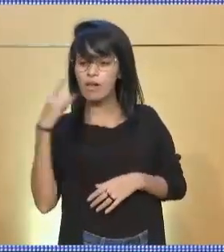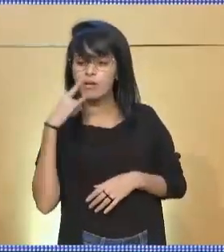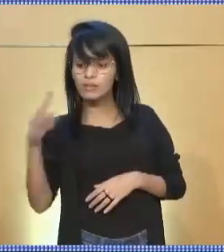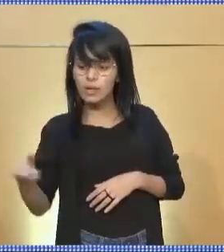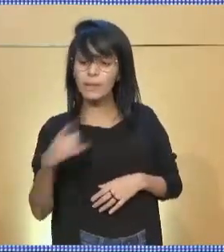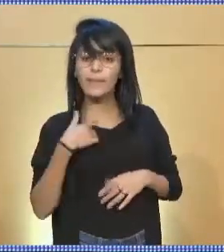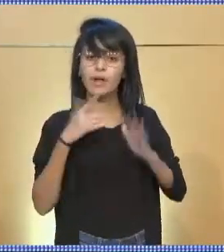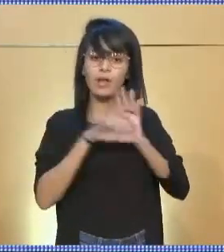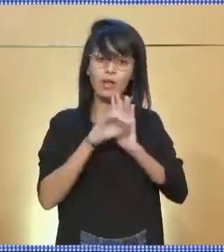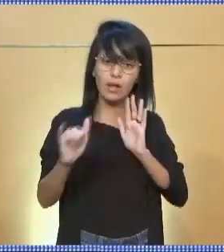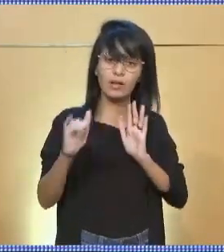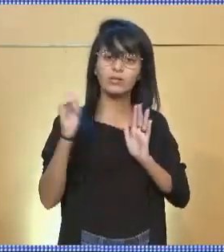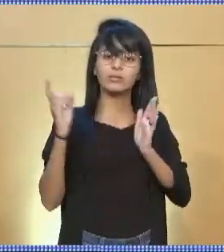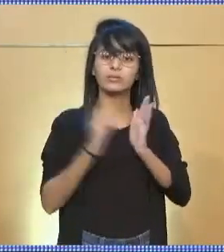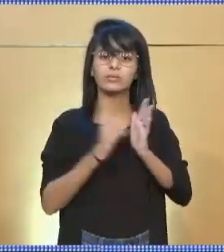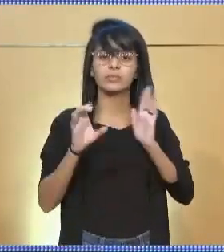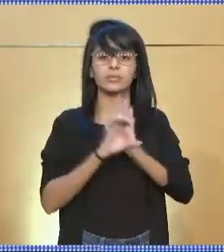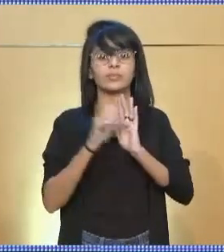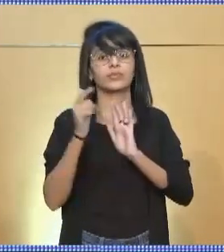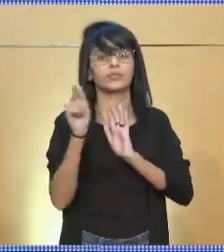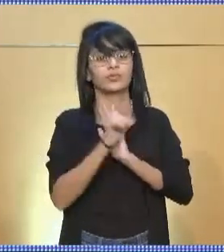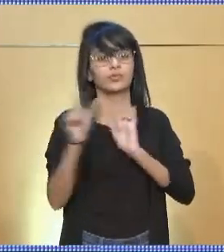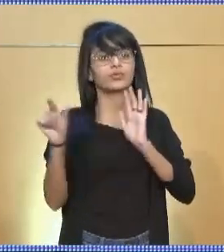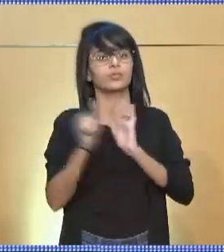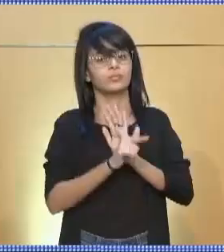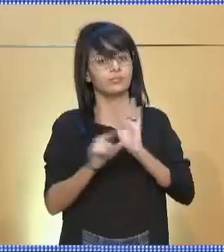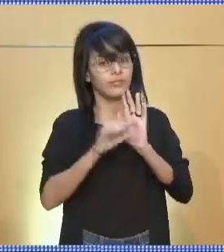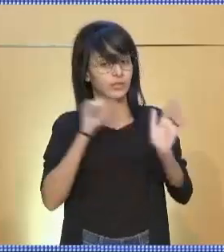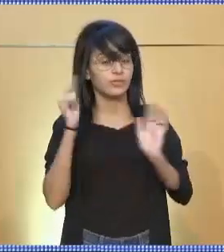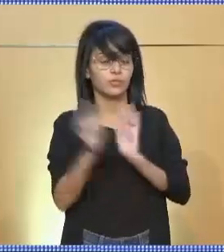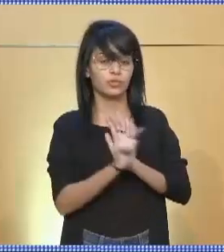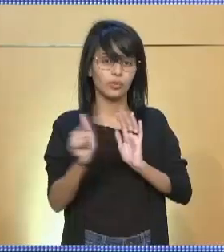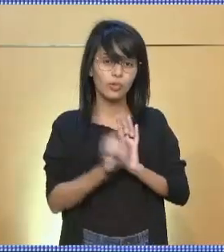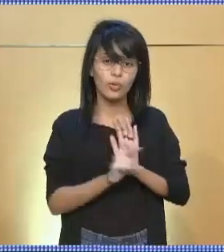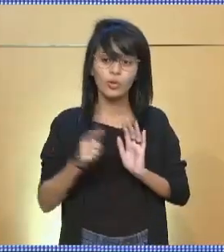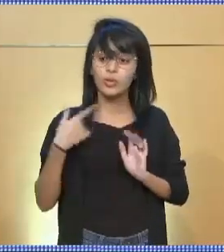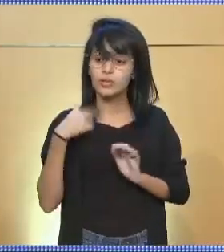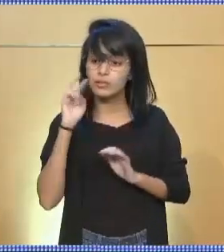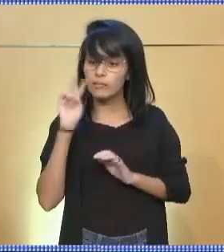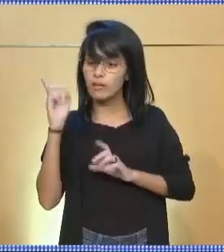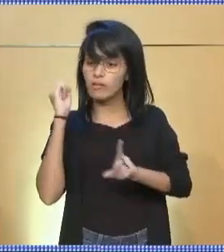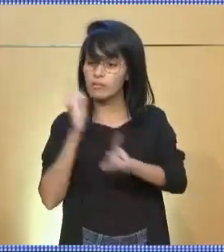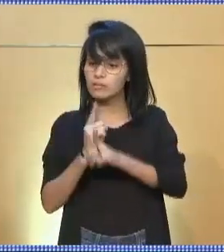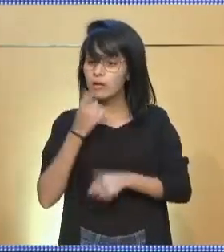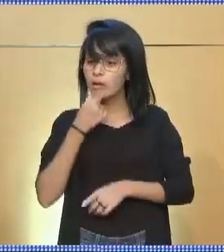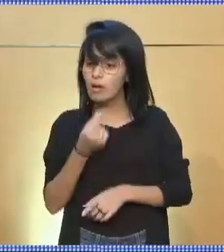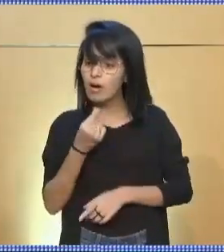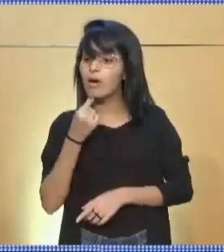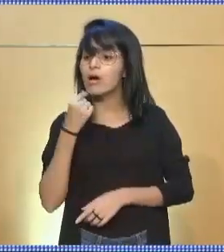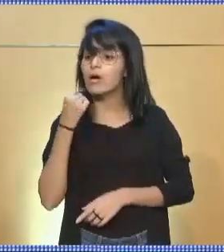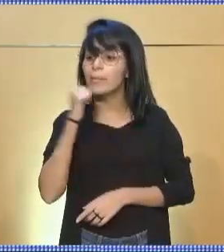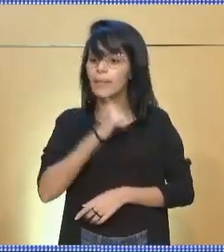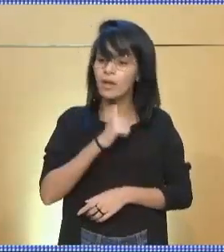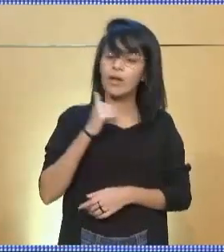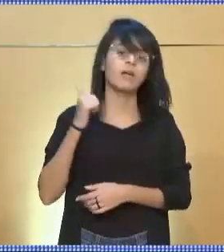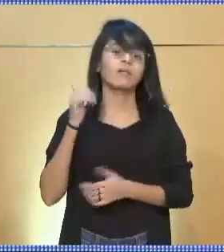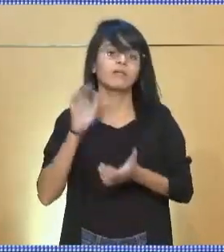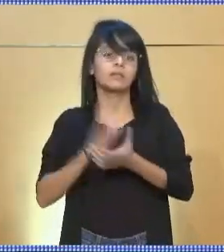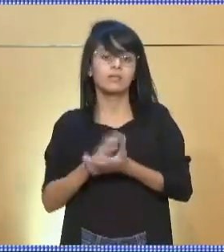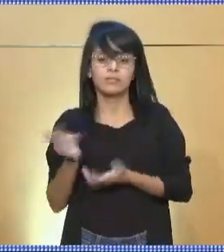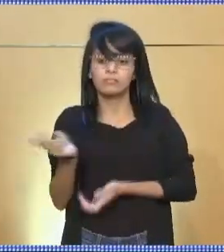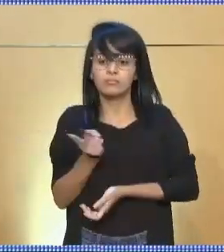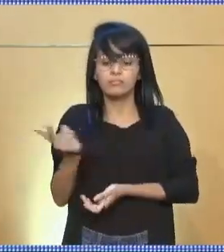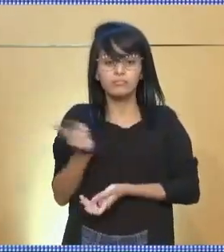possivelmente citando Deuteronômio 22, 22, quando um homem for achado deitado com uma mulher casada, com um marido, então